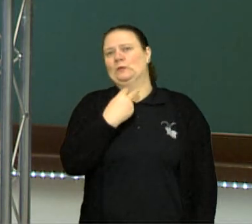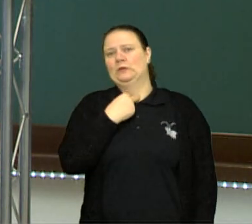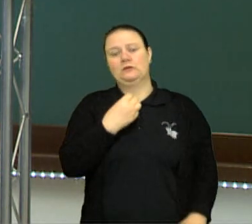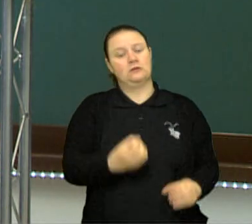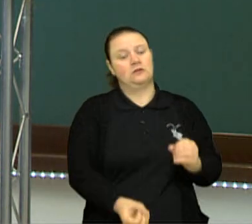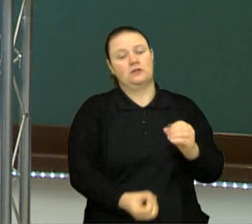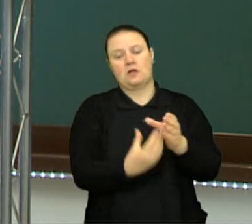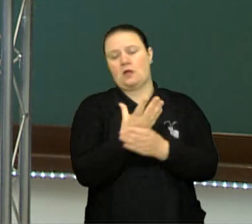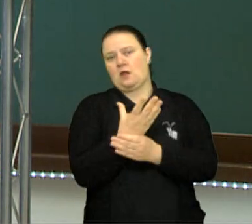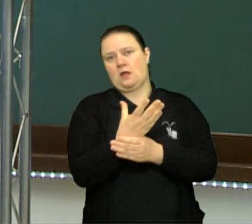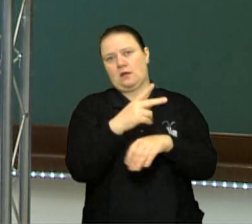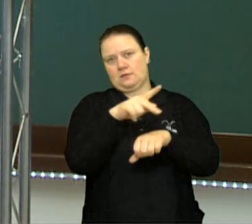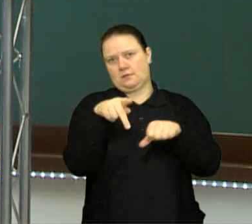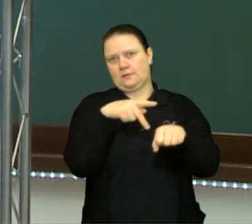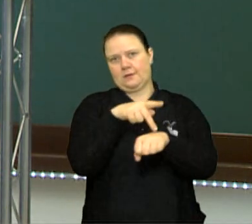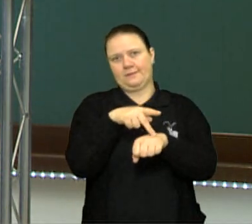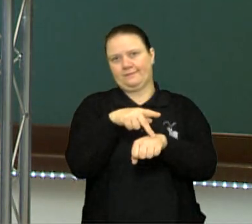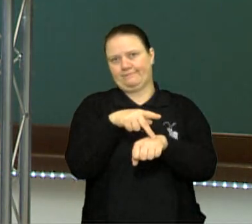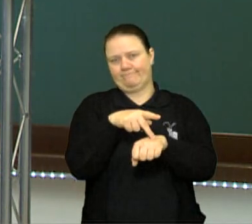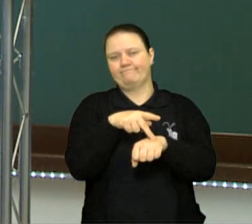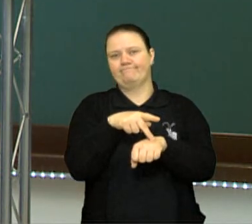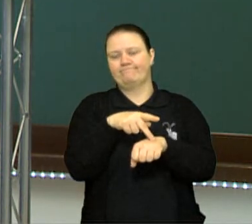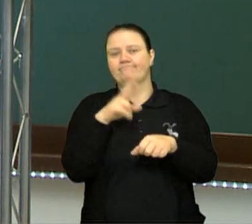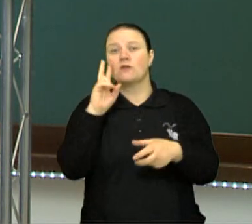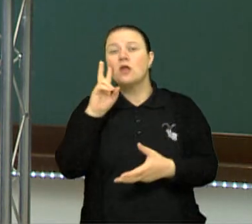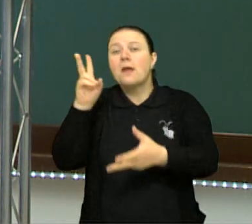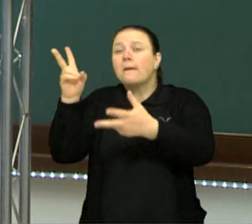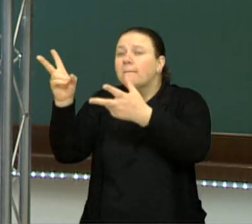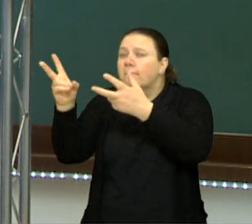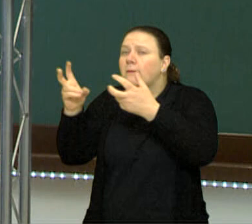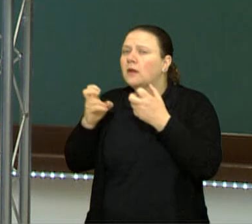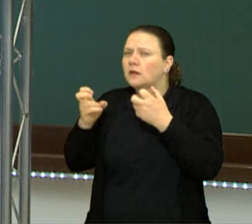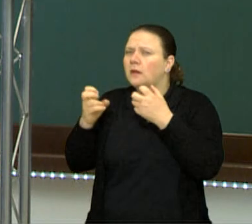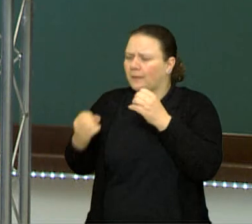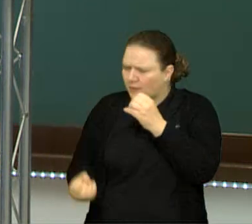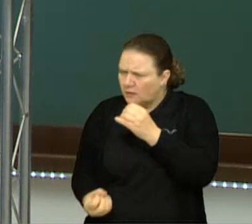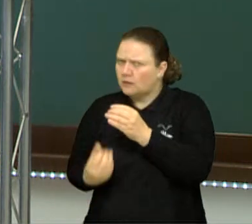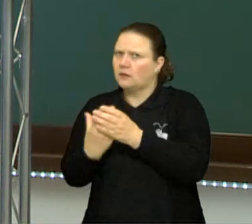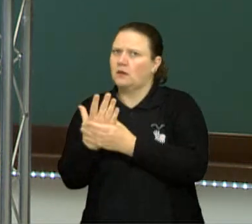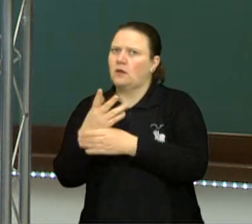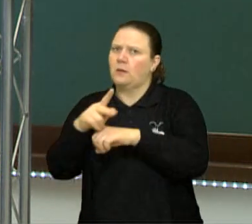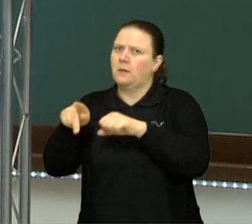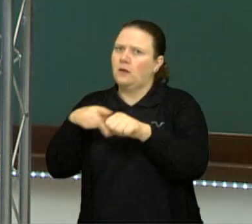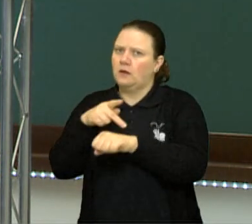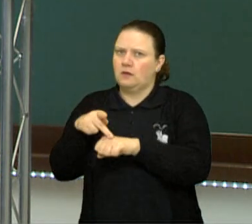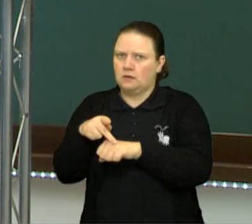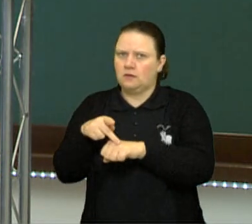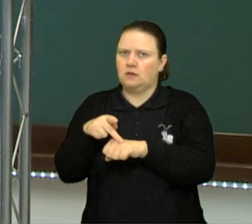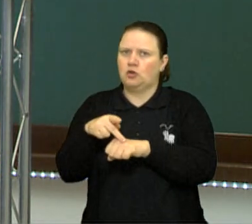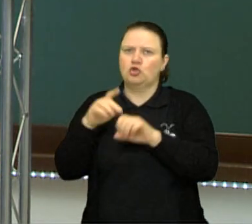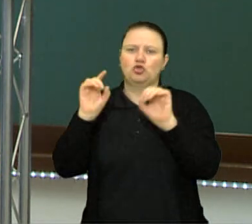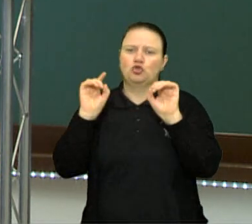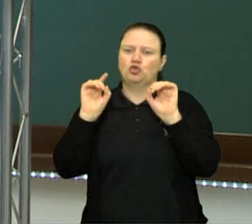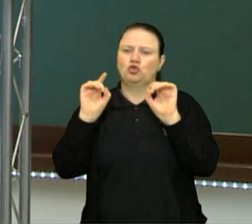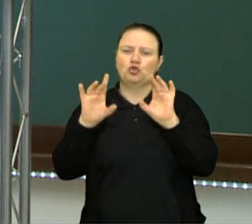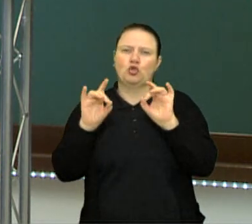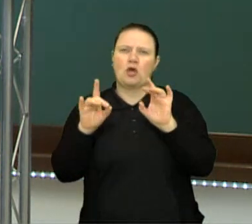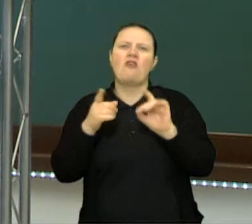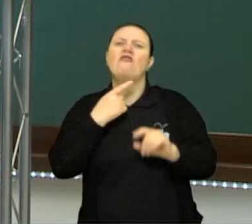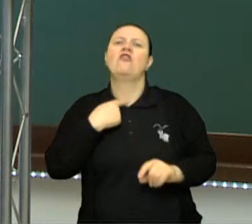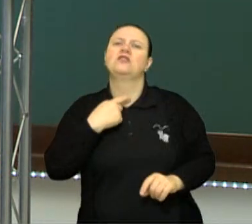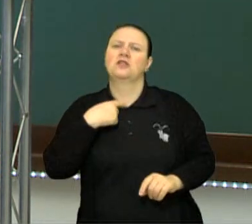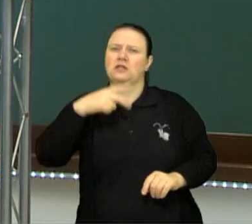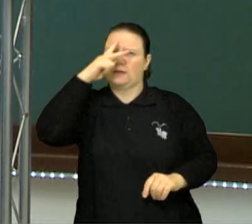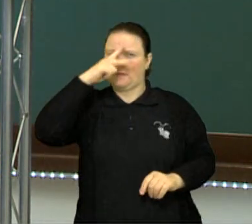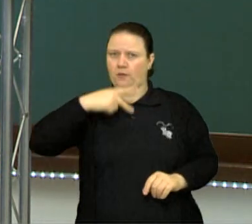esse Estado soberano. Então perceba que para a consolidação de um país, muitas vezes você não depende apenas de uma vontade própria,